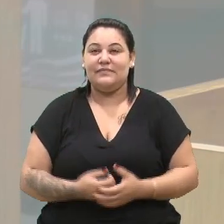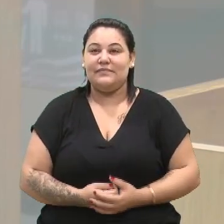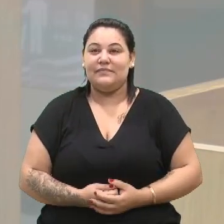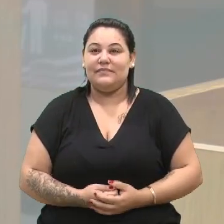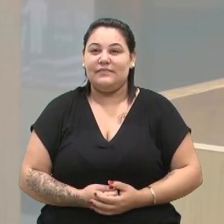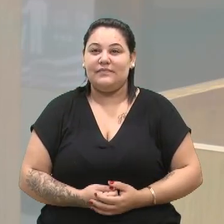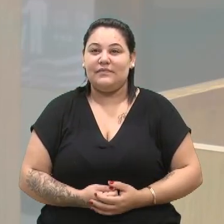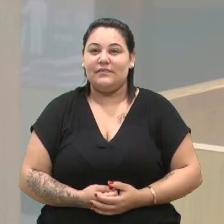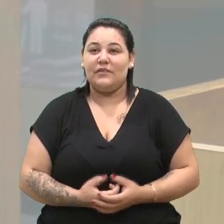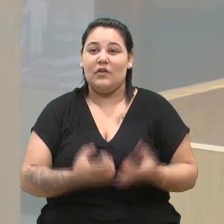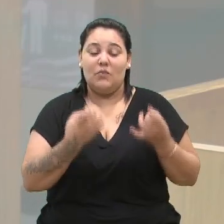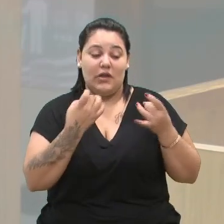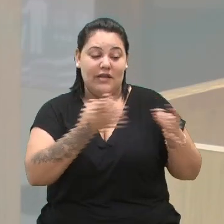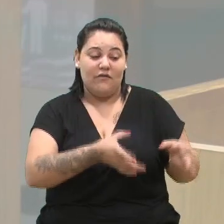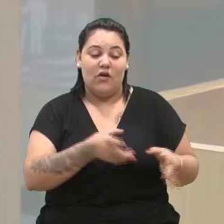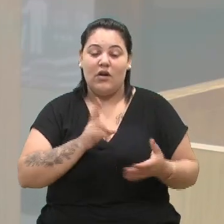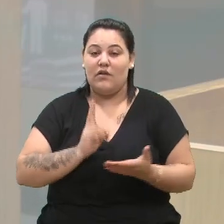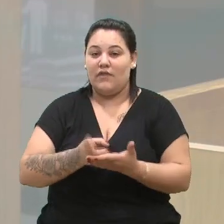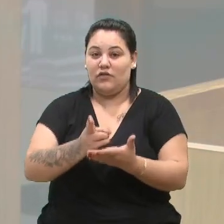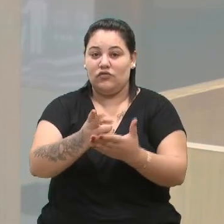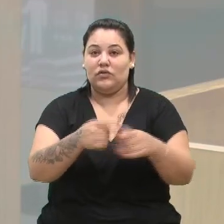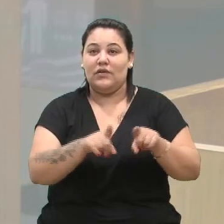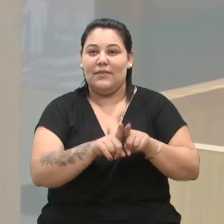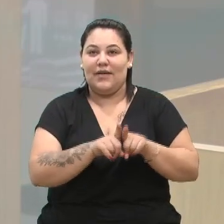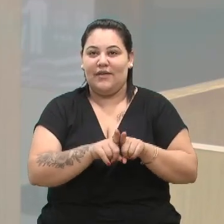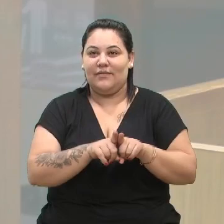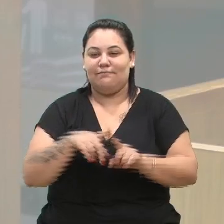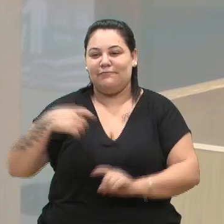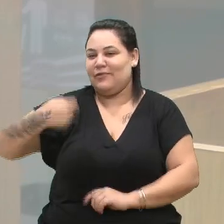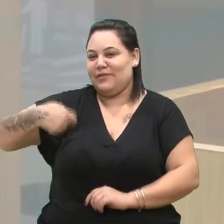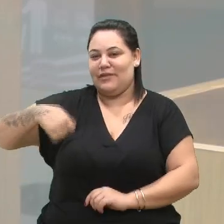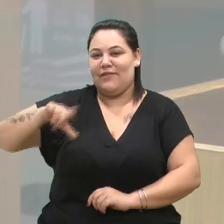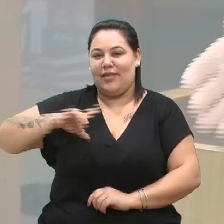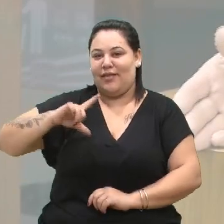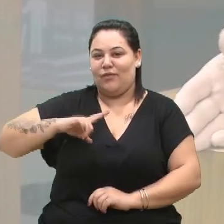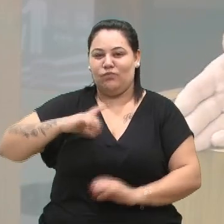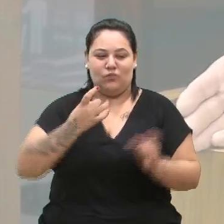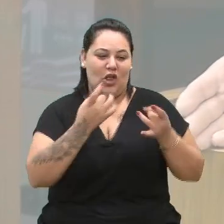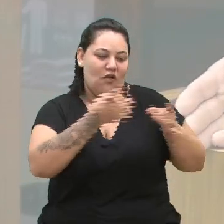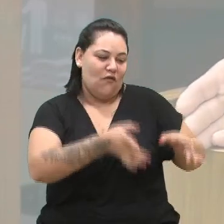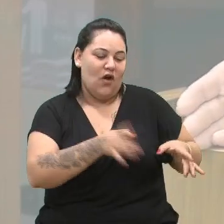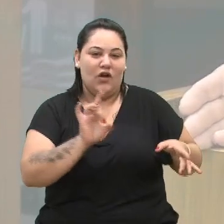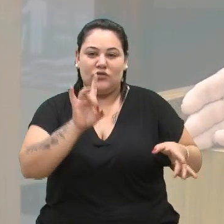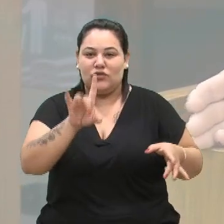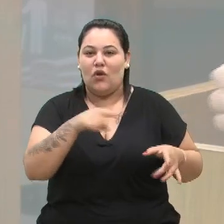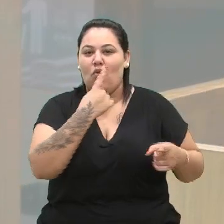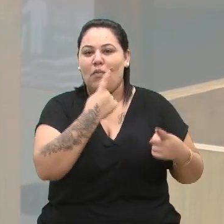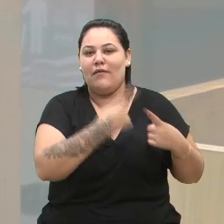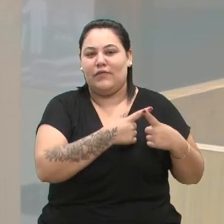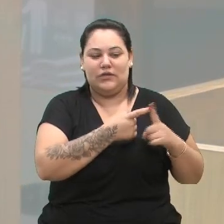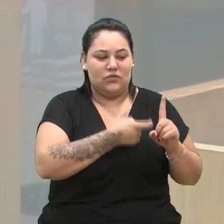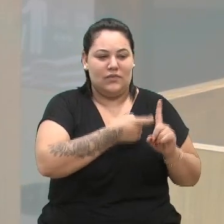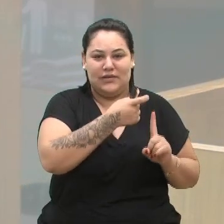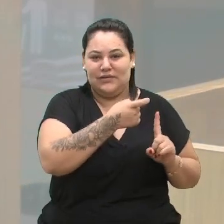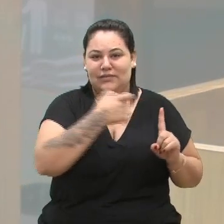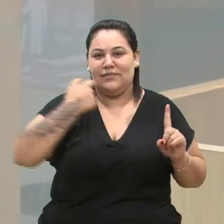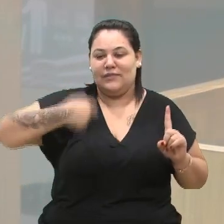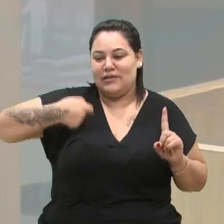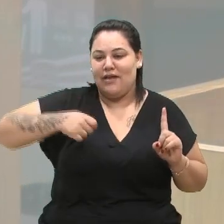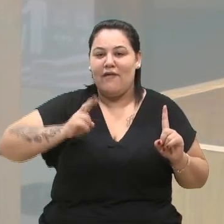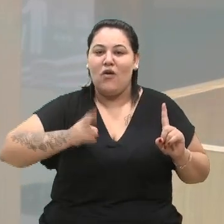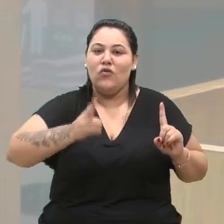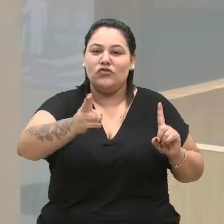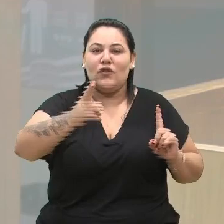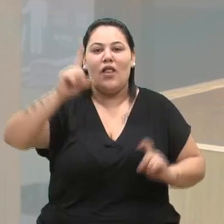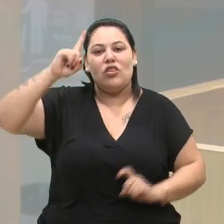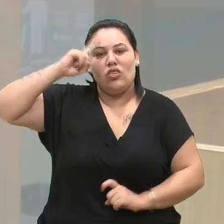esse Bota Fora vai continuar, que não deveria ser um Bota Fora só uma vez por mês, deveria continuar todos os dias o